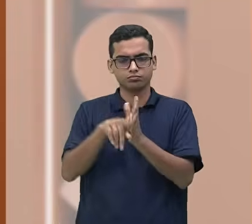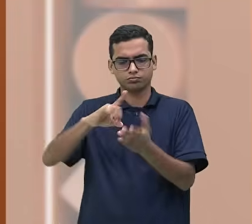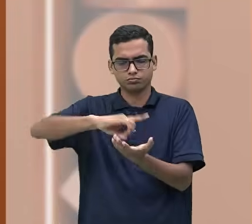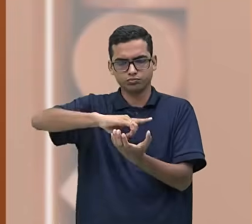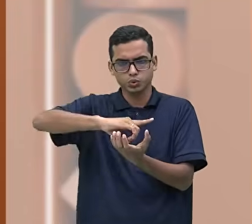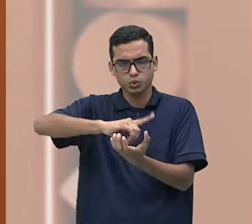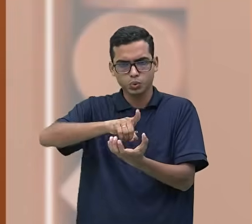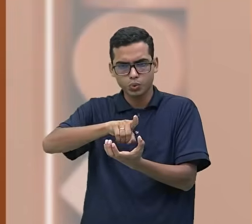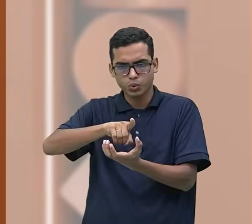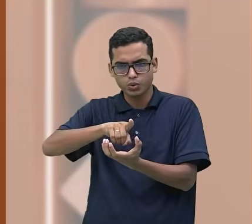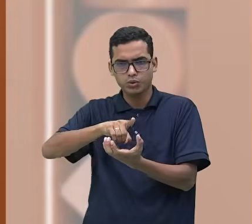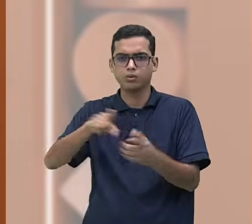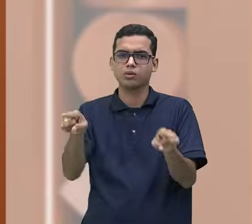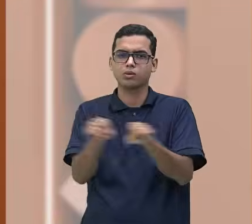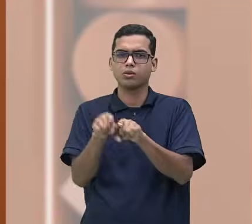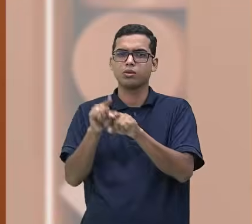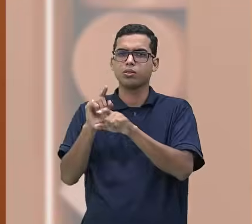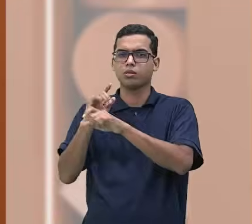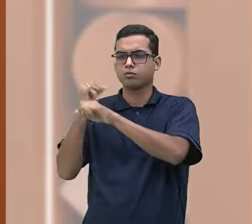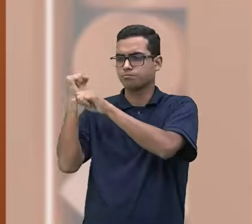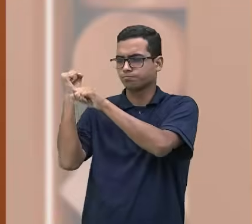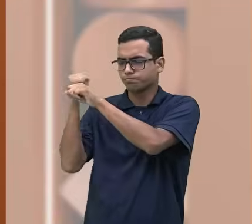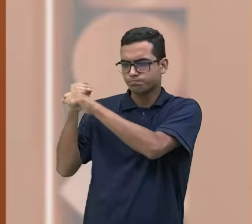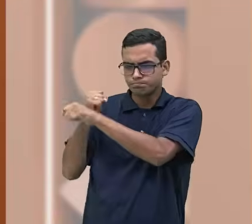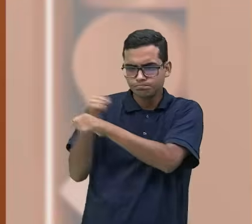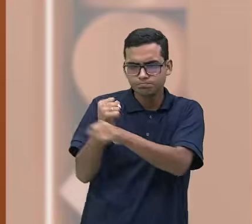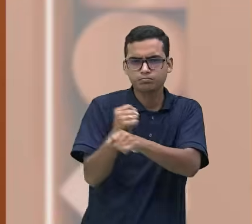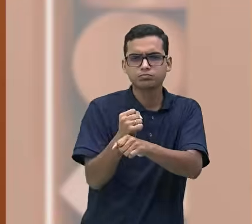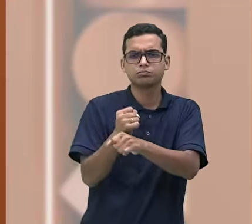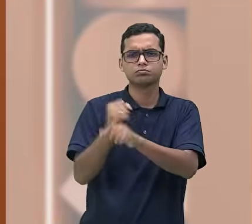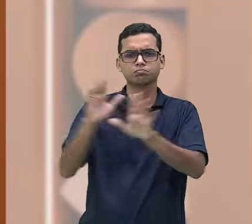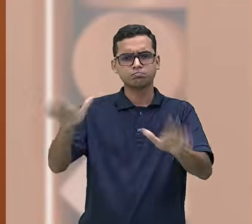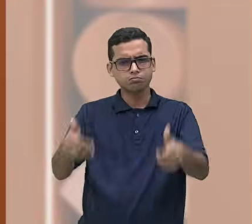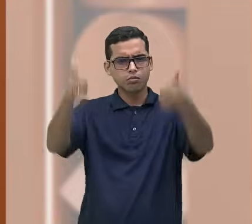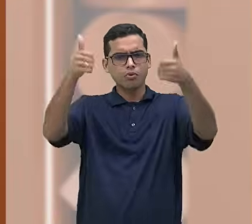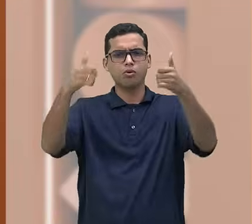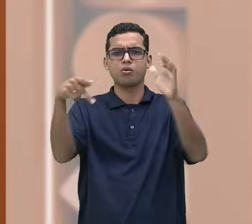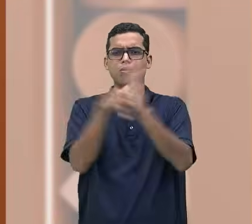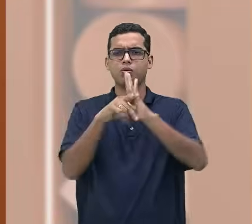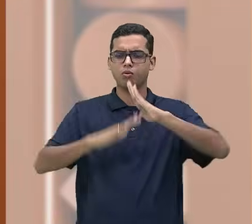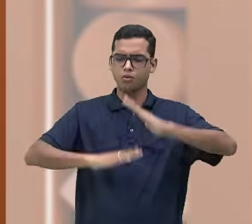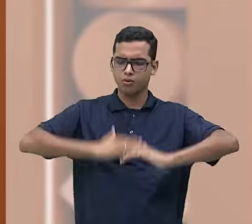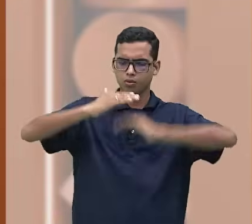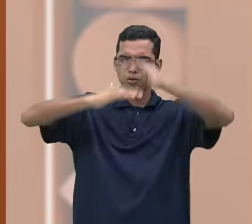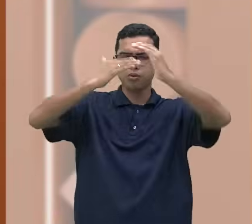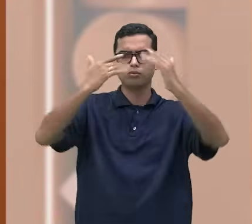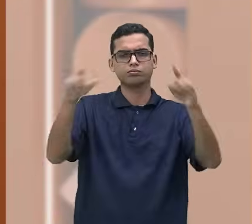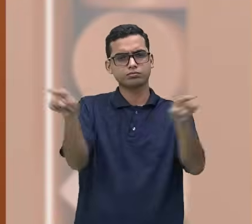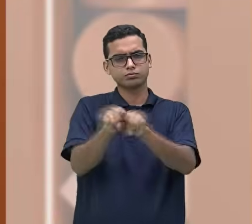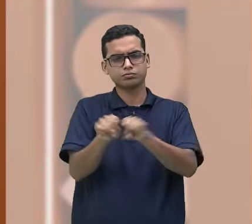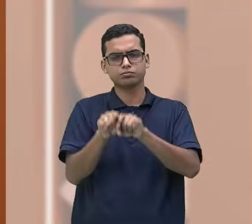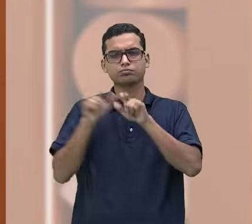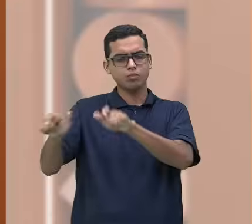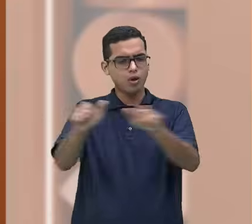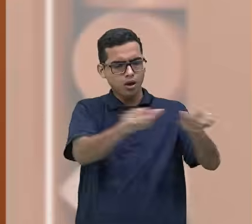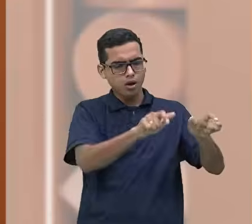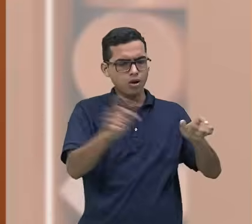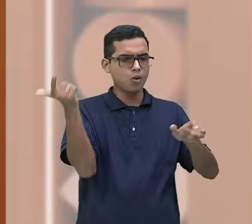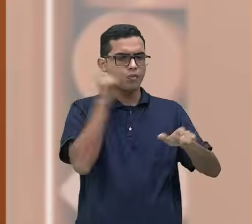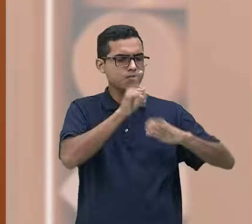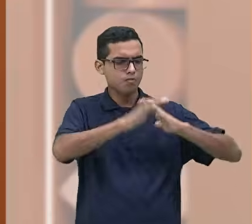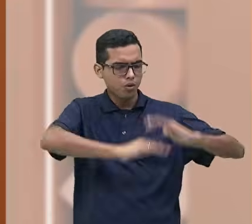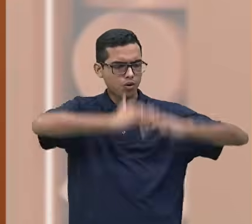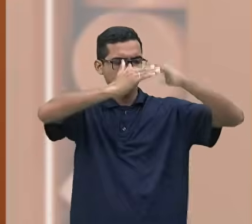também, com o passar dos anos, foi melhorando todo esse processo de desenvolvimento, de localização. Então,